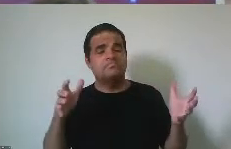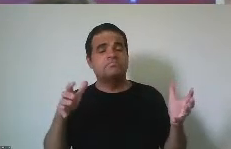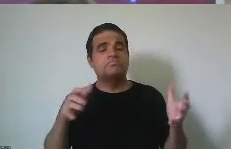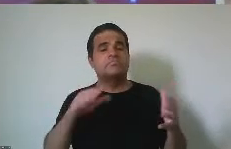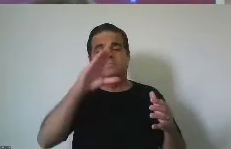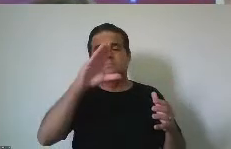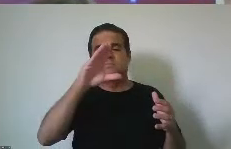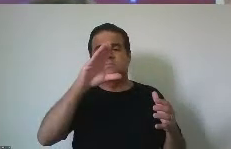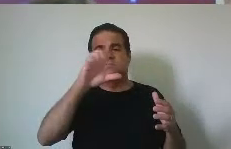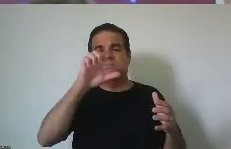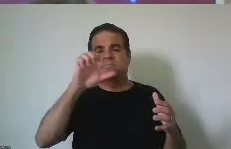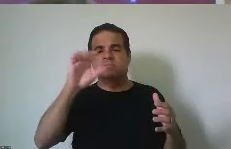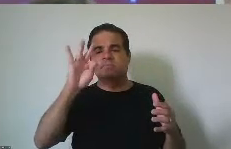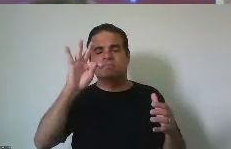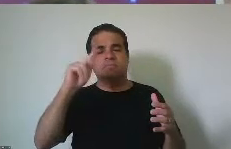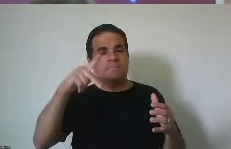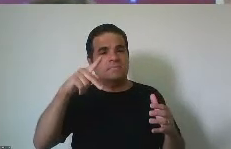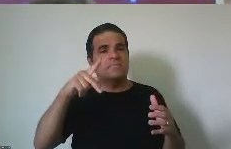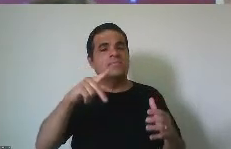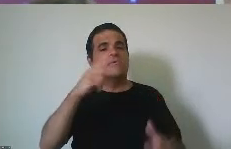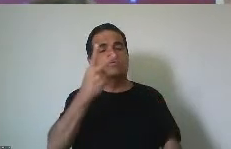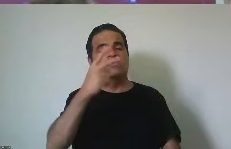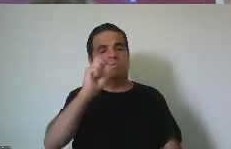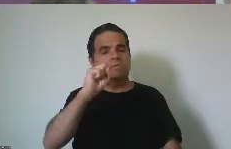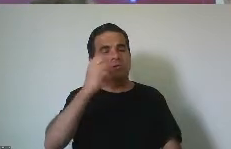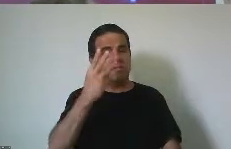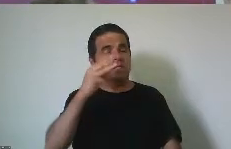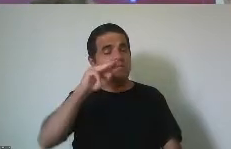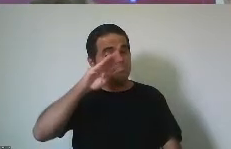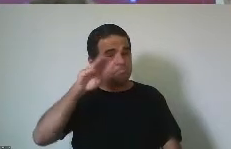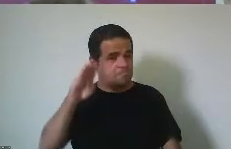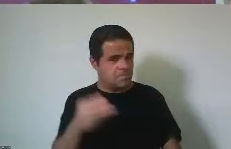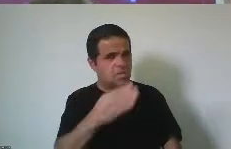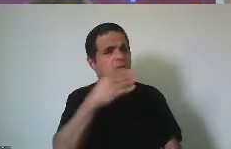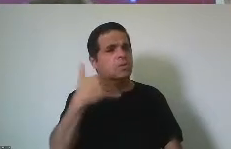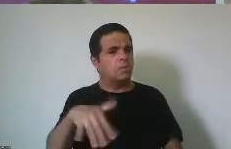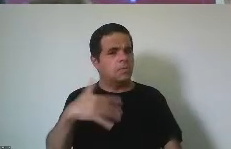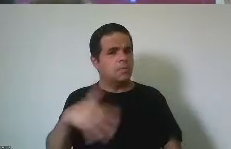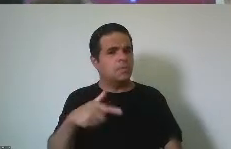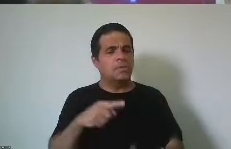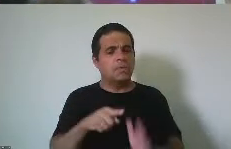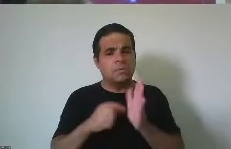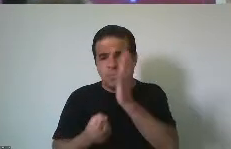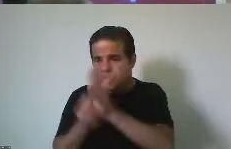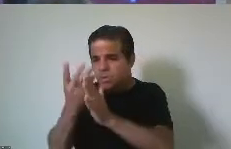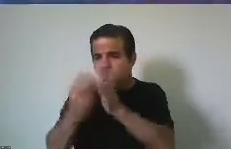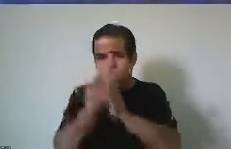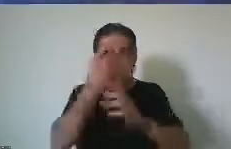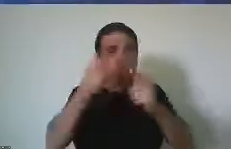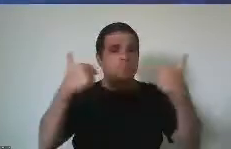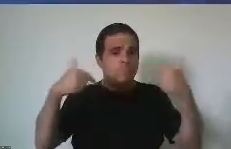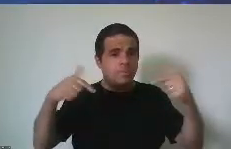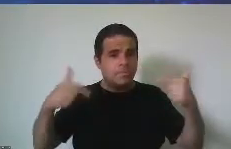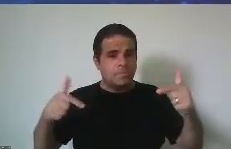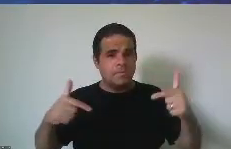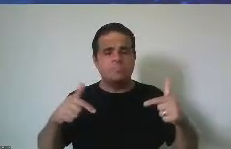de 283 milhões tem no neste matil é geração de emprego de nascença